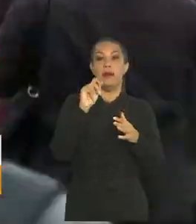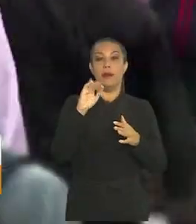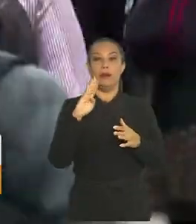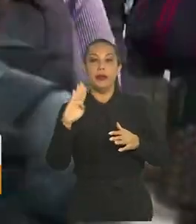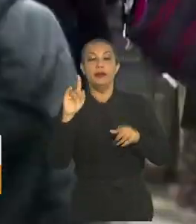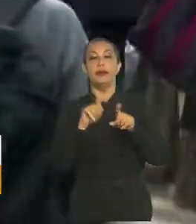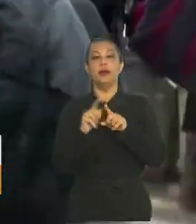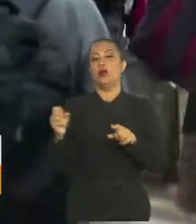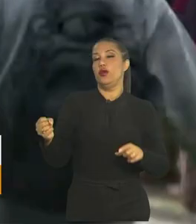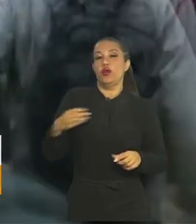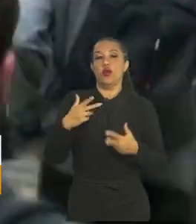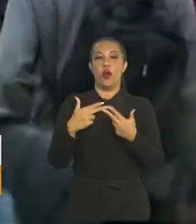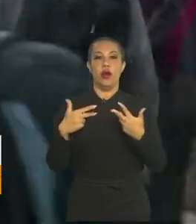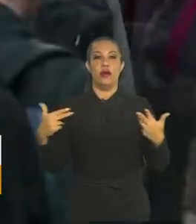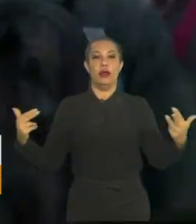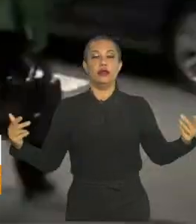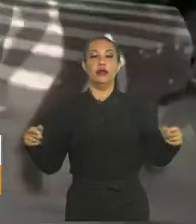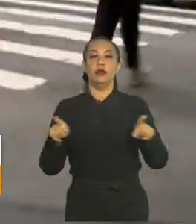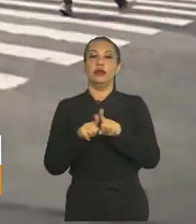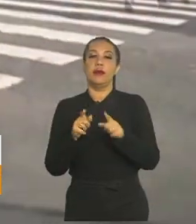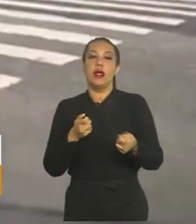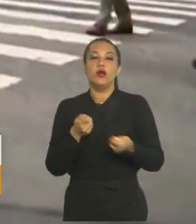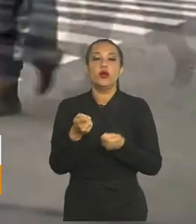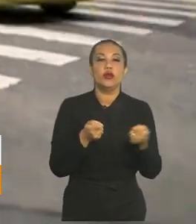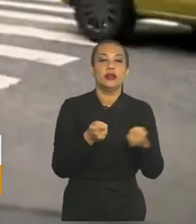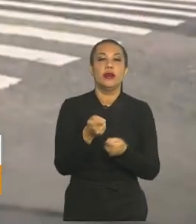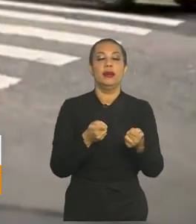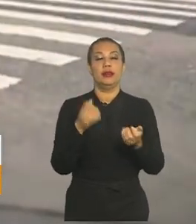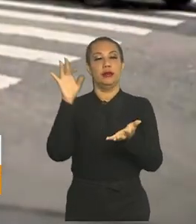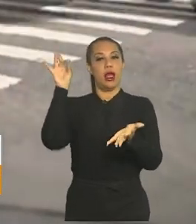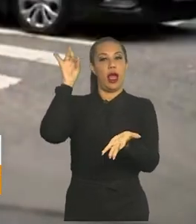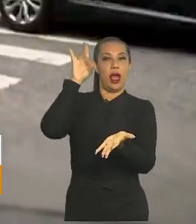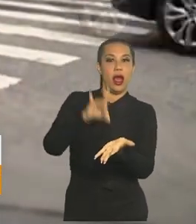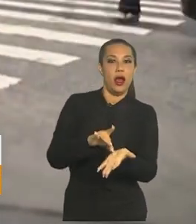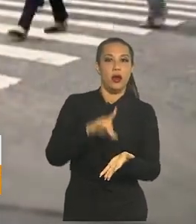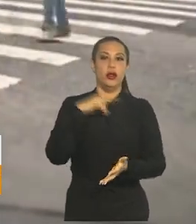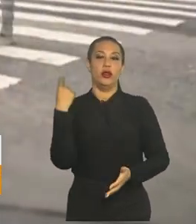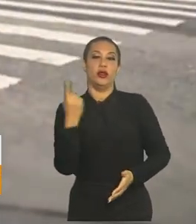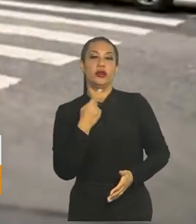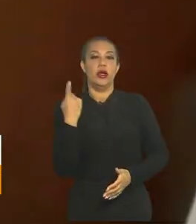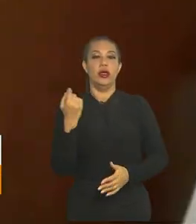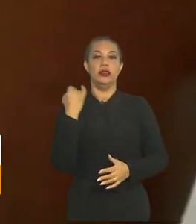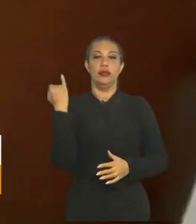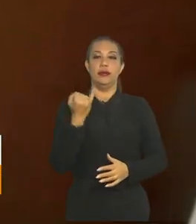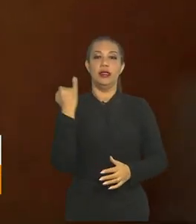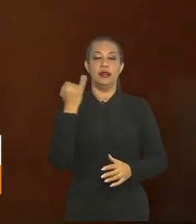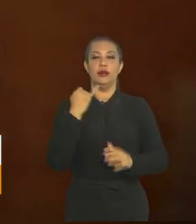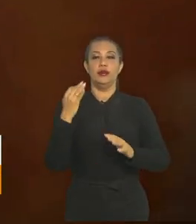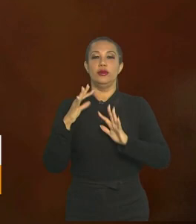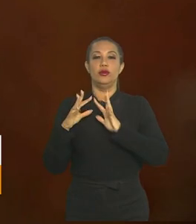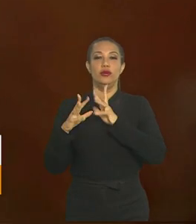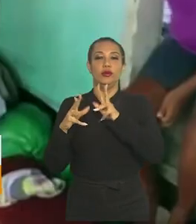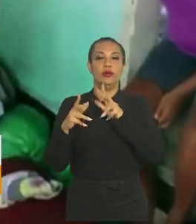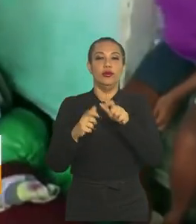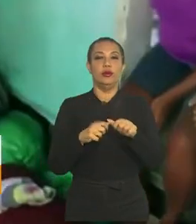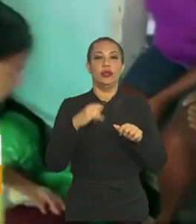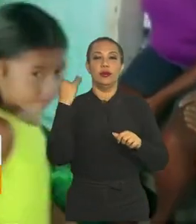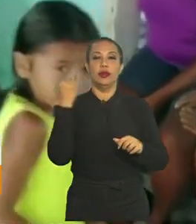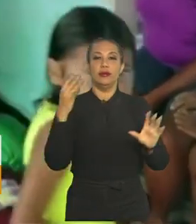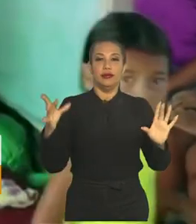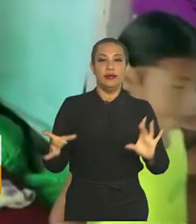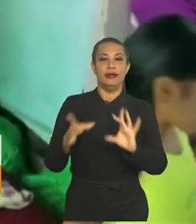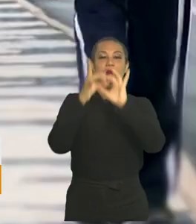inovador e, ao mesmo tempo, dar sustentabilidade real para que a gente tenha um sistema universal que seja equânime,